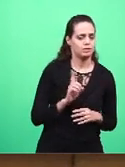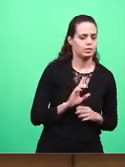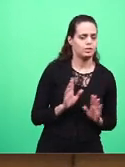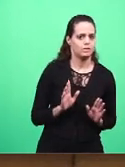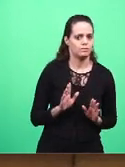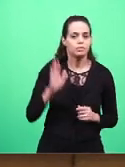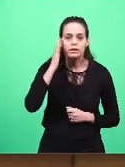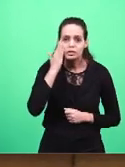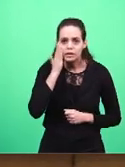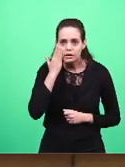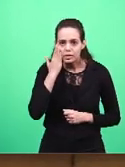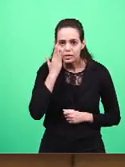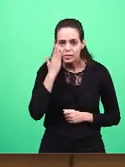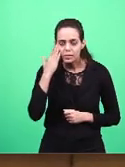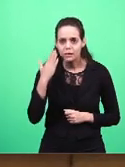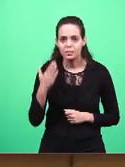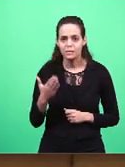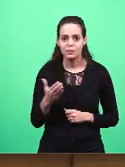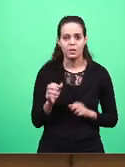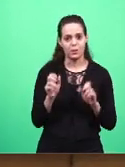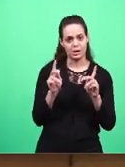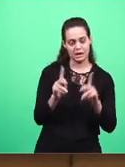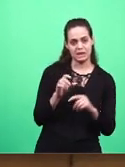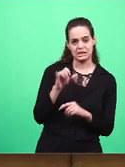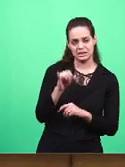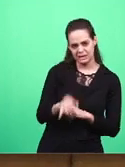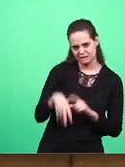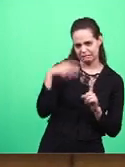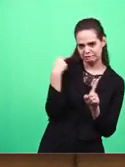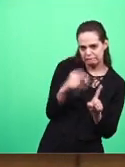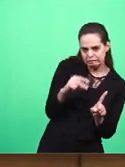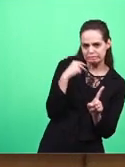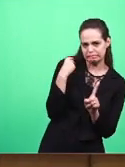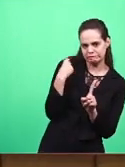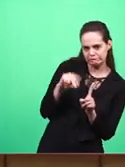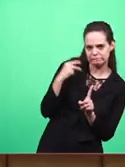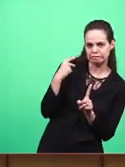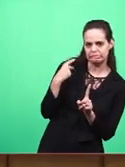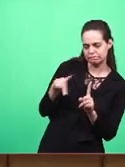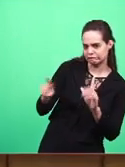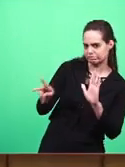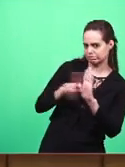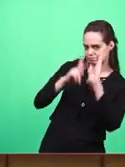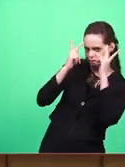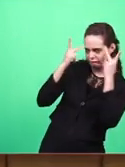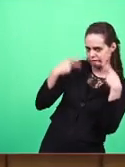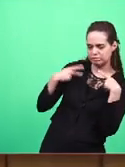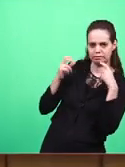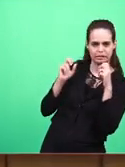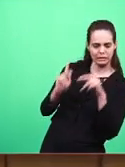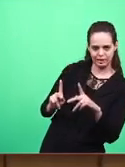veja aqui, na letra, você sai batendo todo mundo com luva de boxe, né?